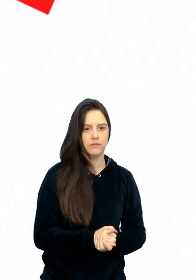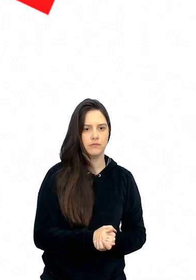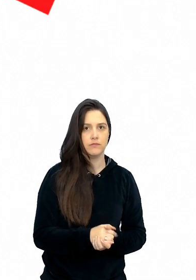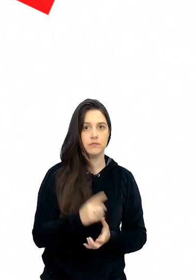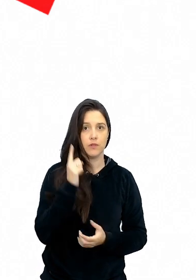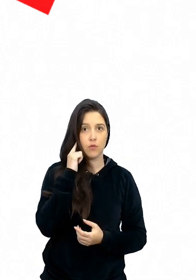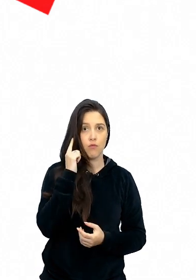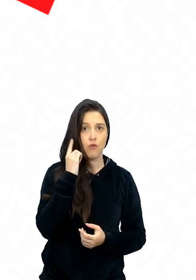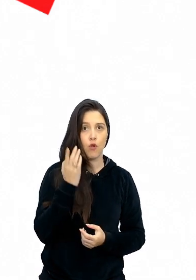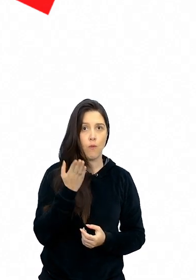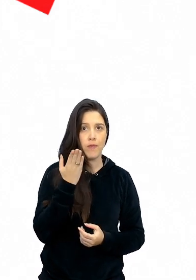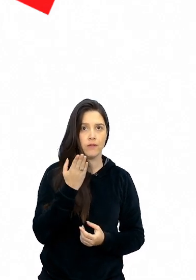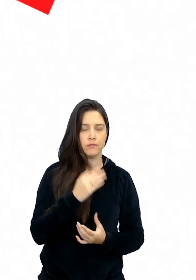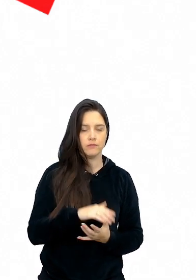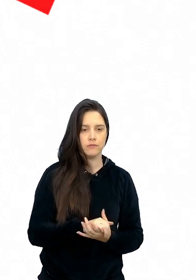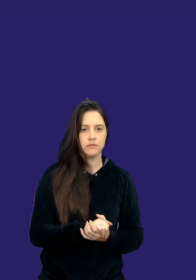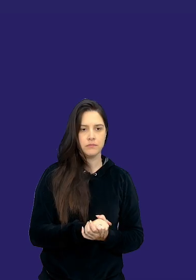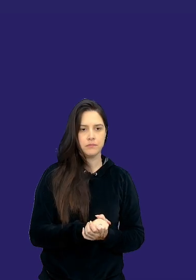Tem que dar um tempinho.